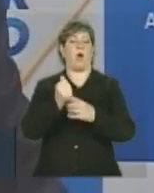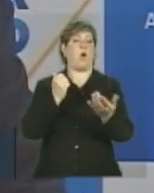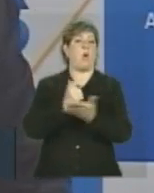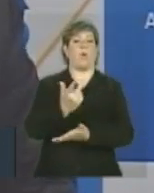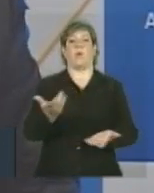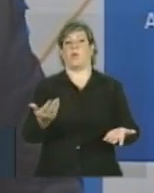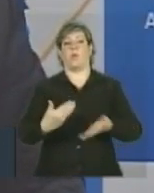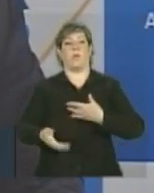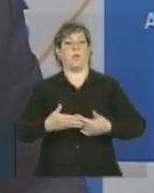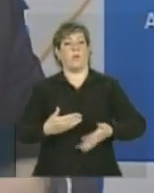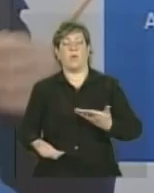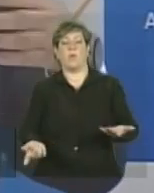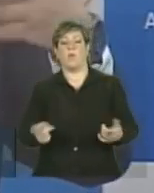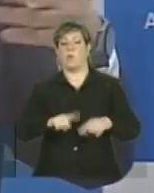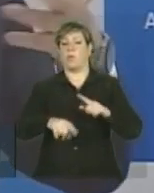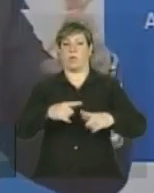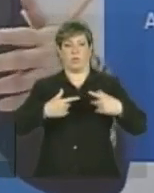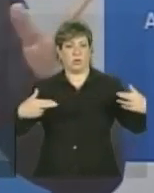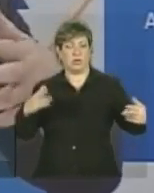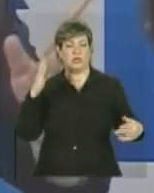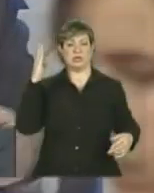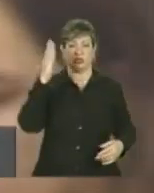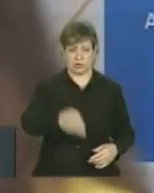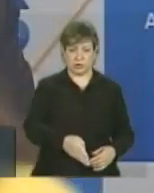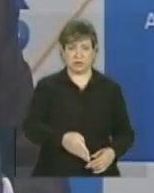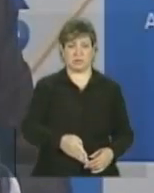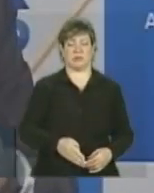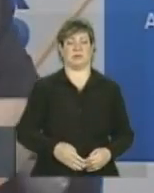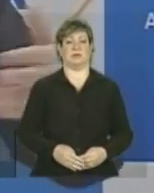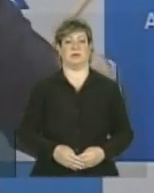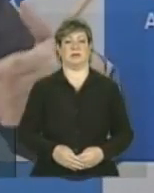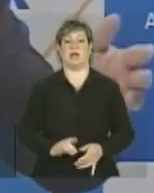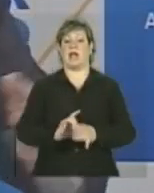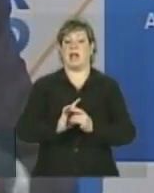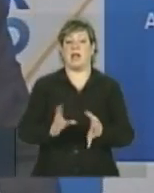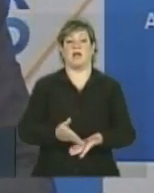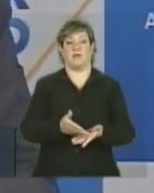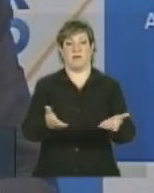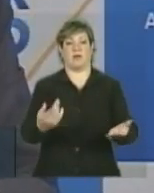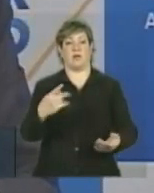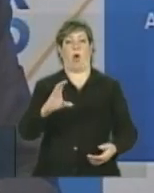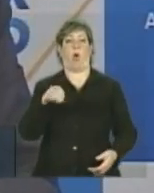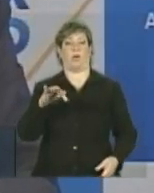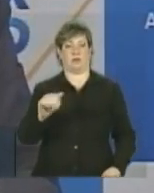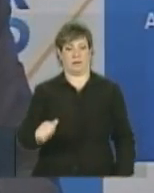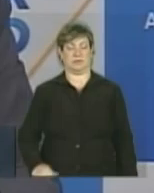qualquer produto diretamente disponível na sua conta.